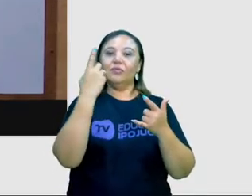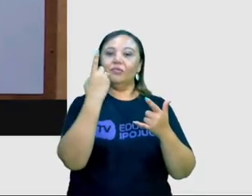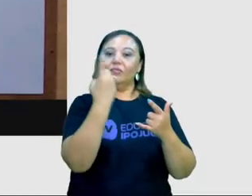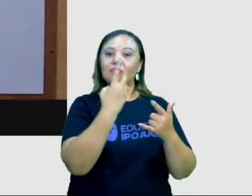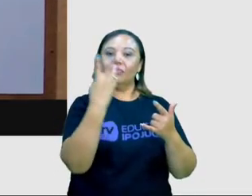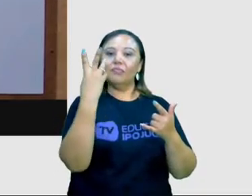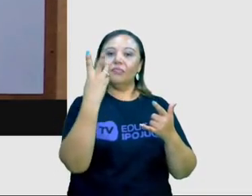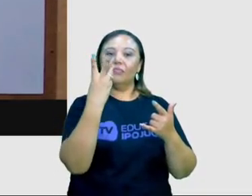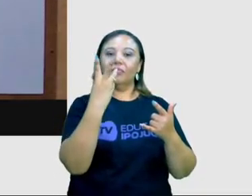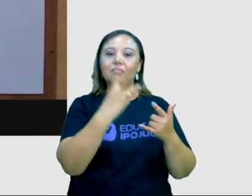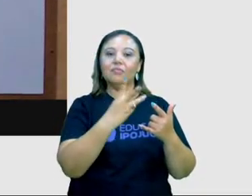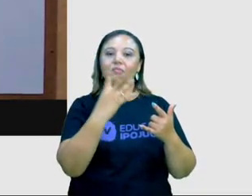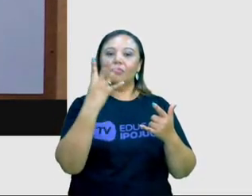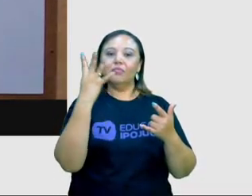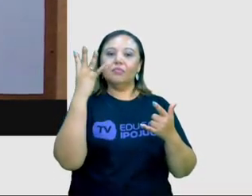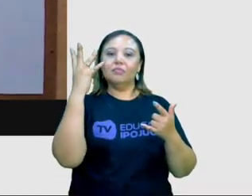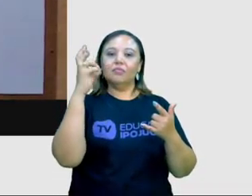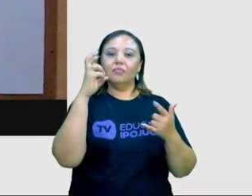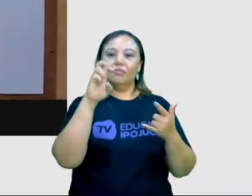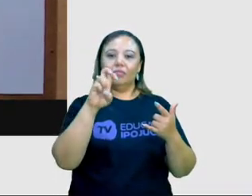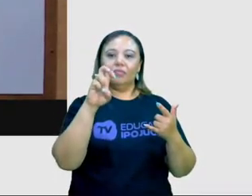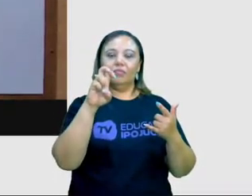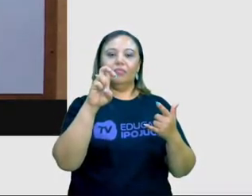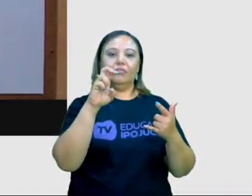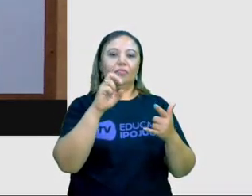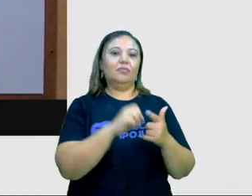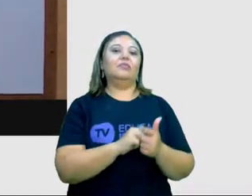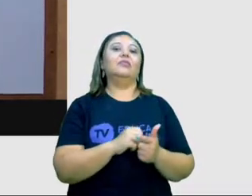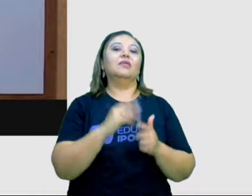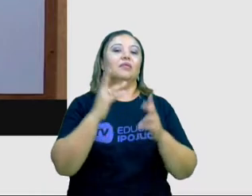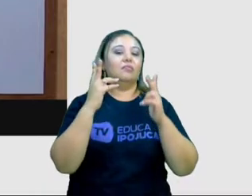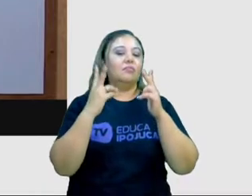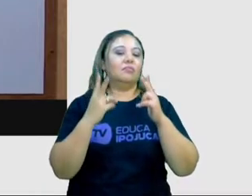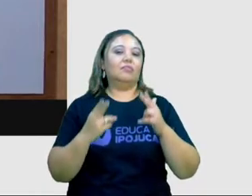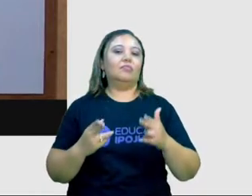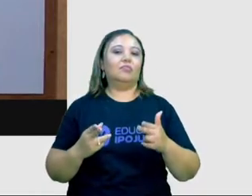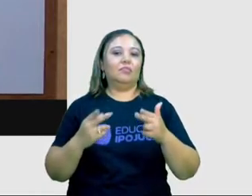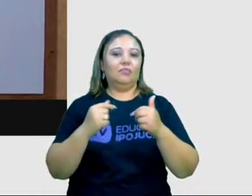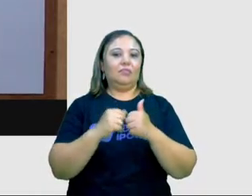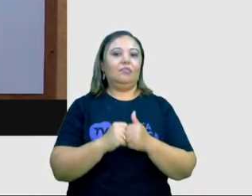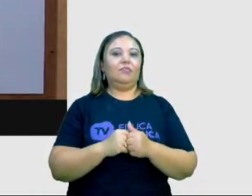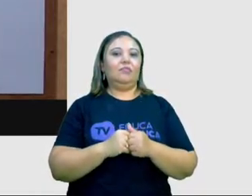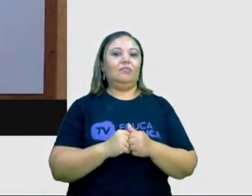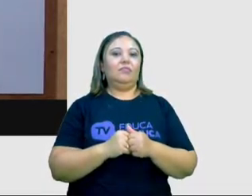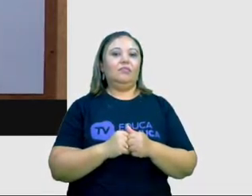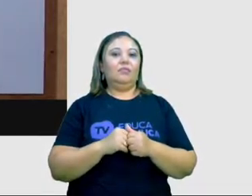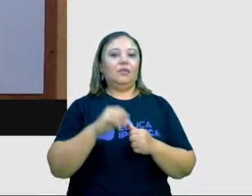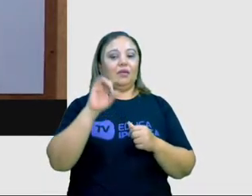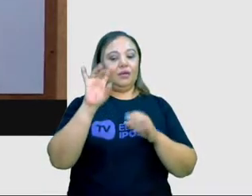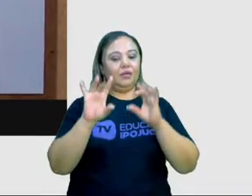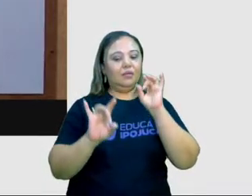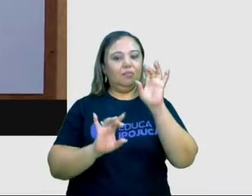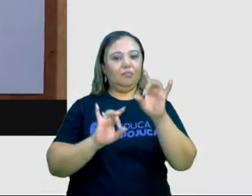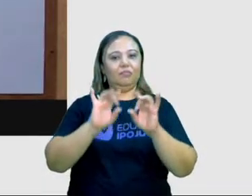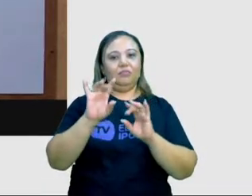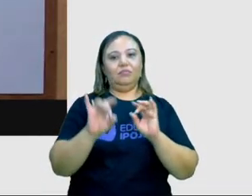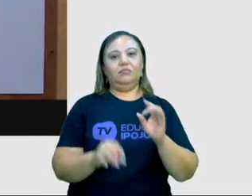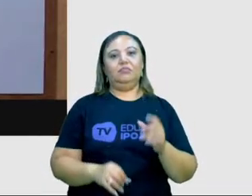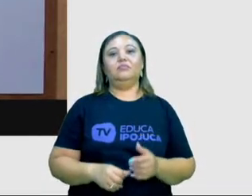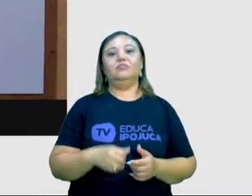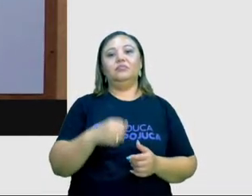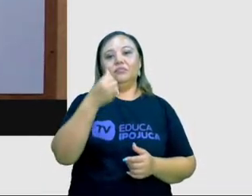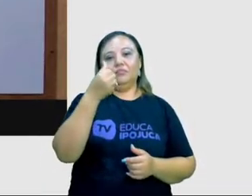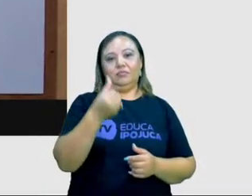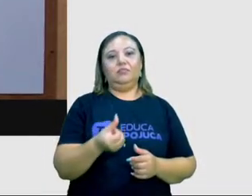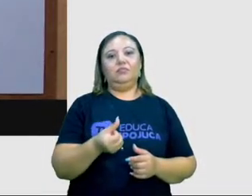2, 3, 4, 5 partes iguais, né? A gente tem 5 partes iguais, cada parte tem 6